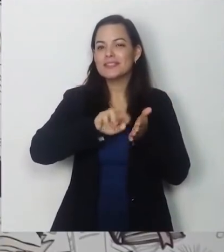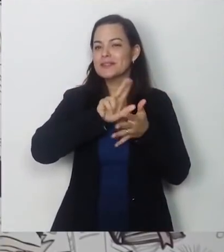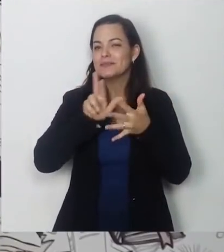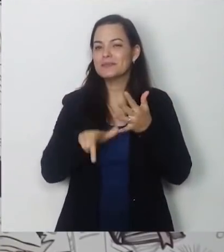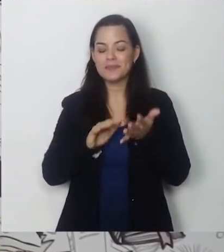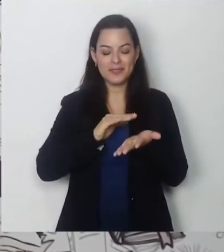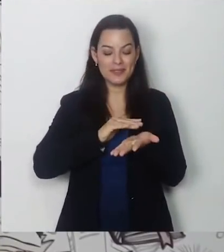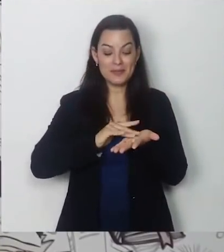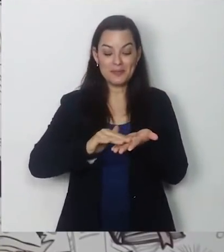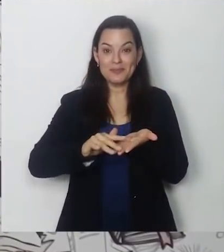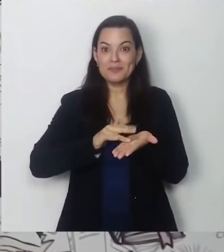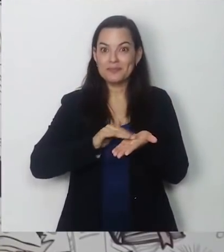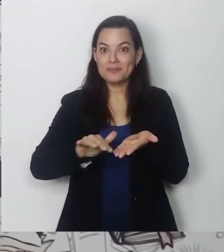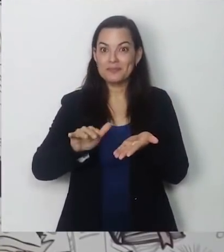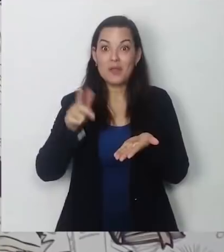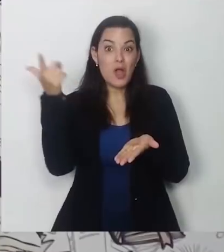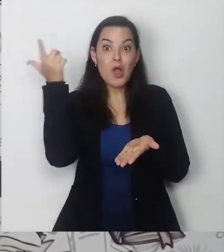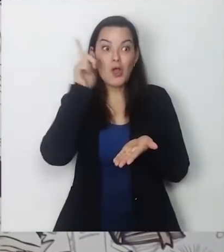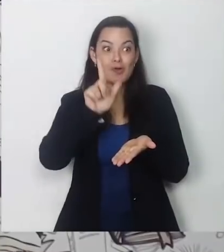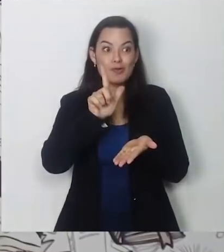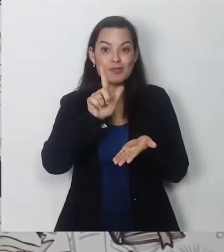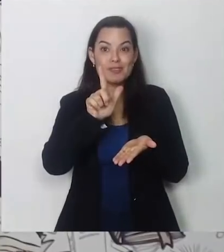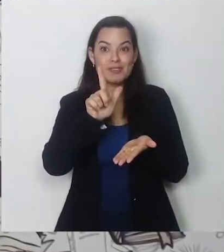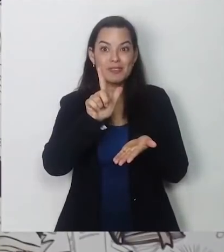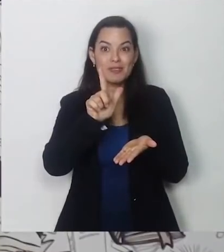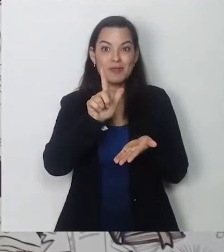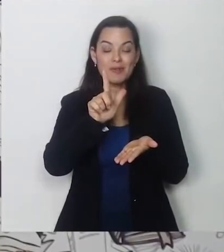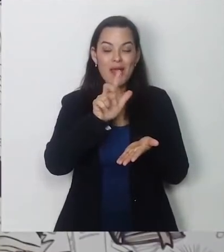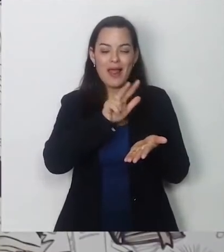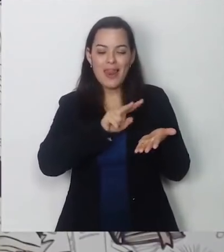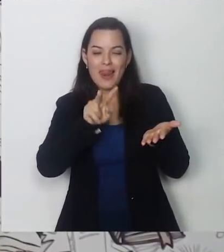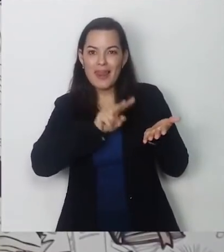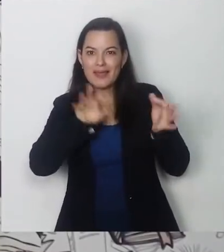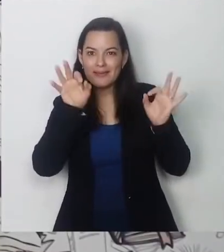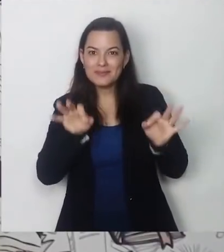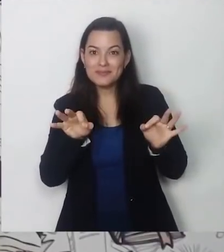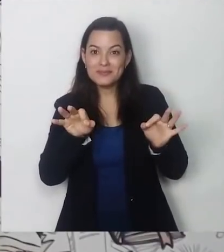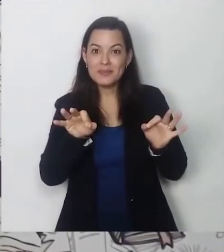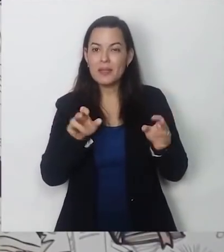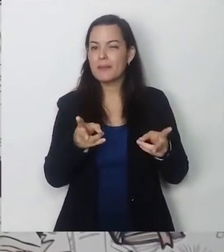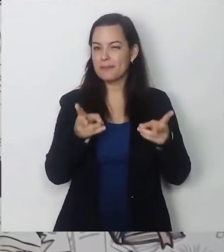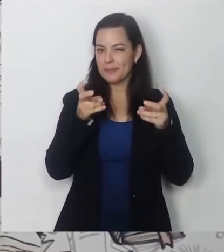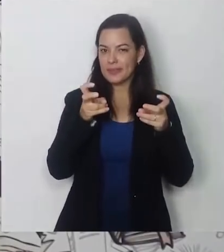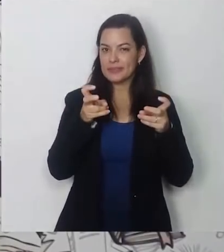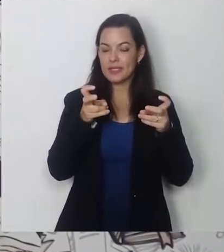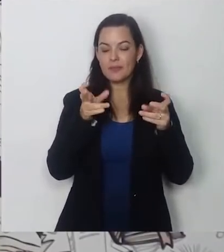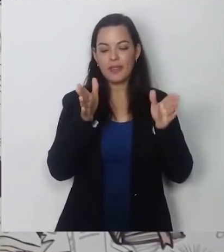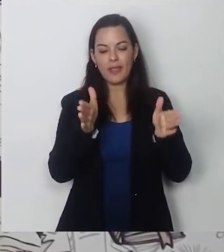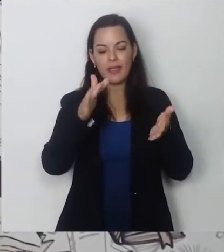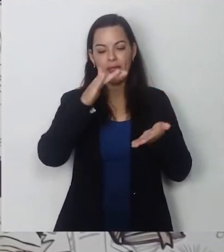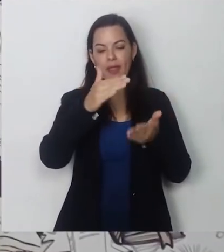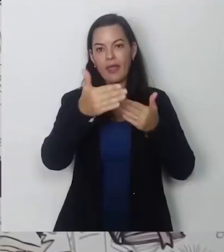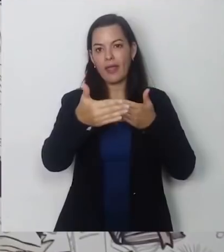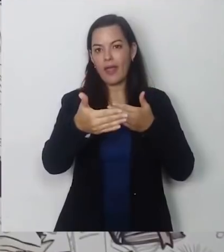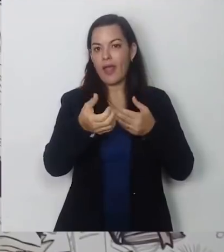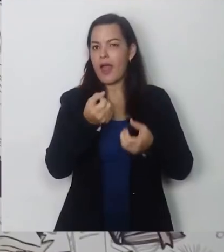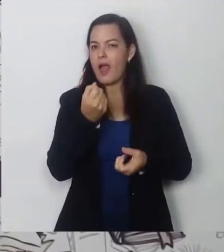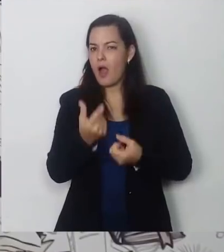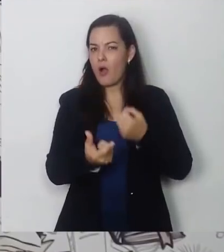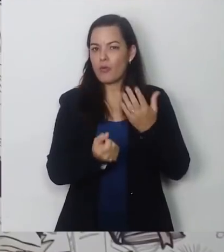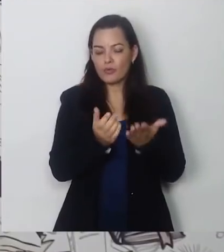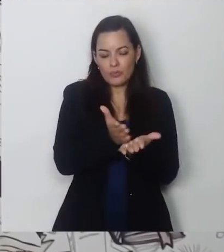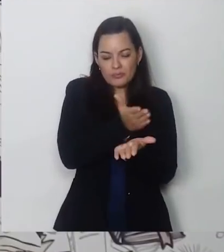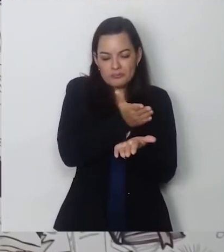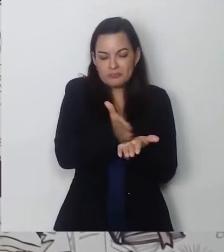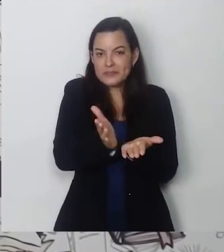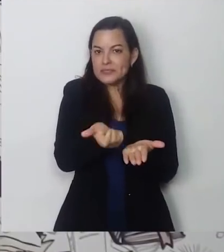Conseguiram desvendar? Perceberam que muitas embalagens, infelizmente, não trazem essa